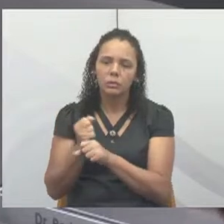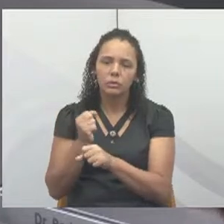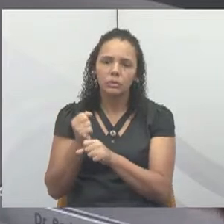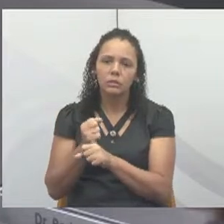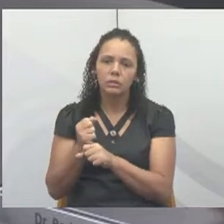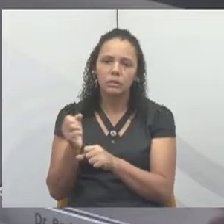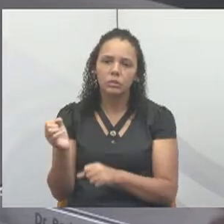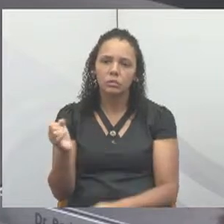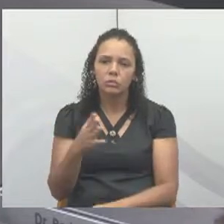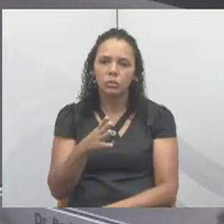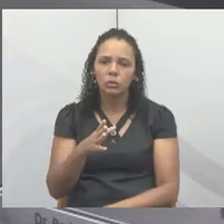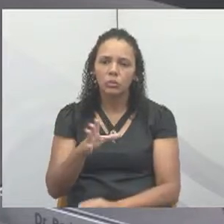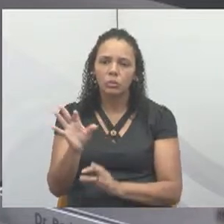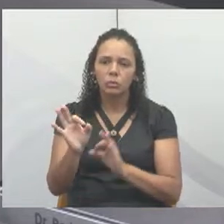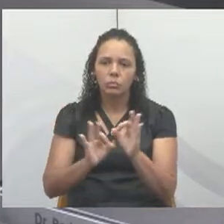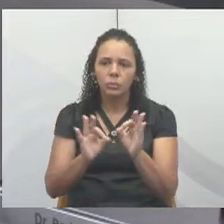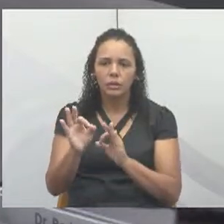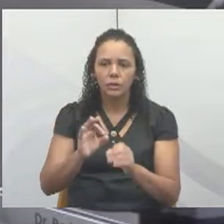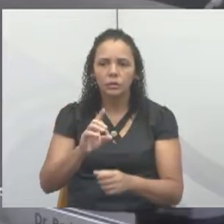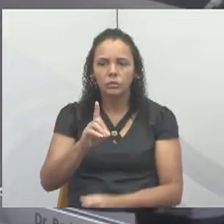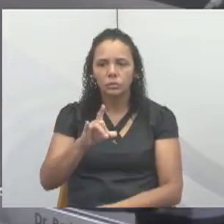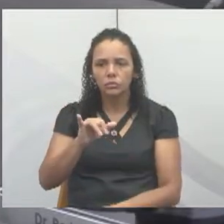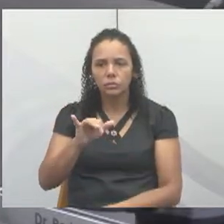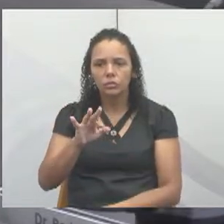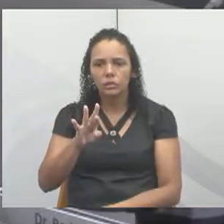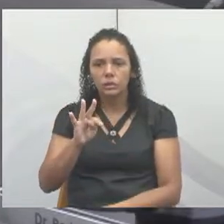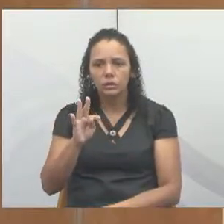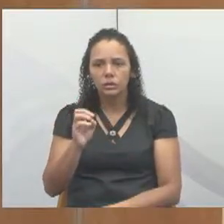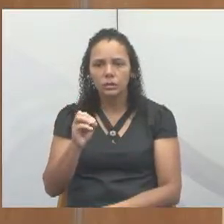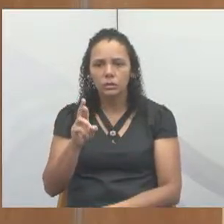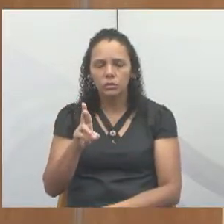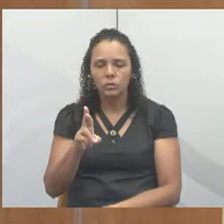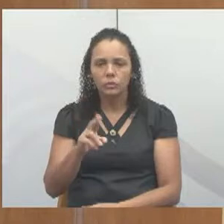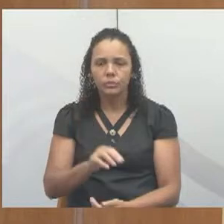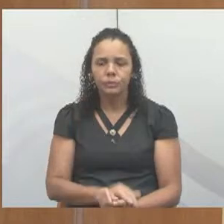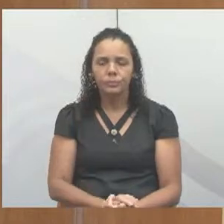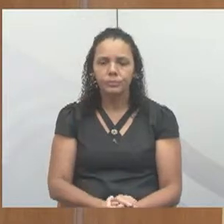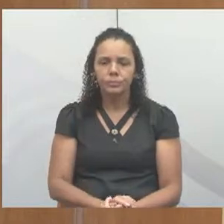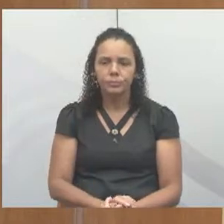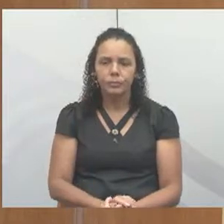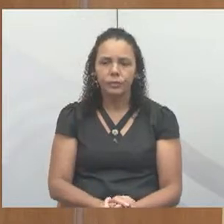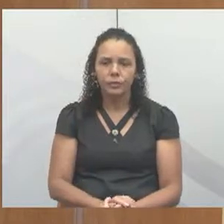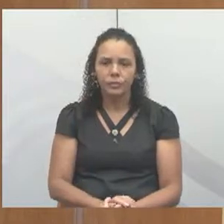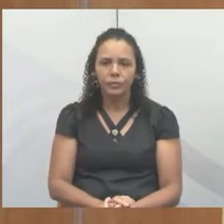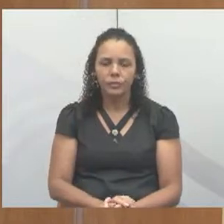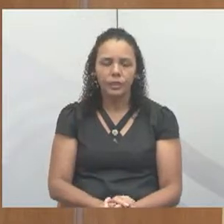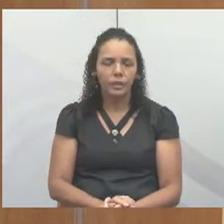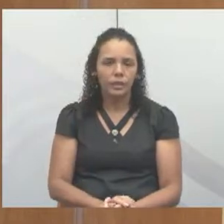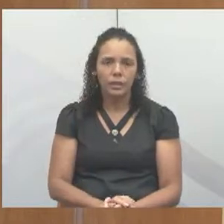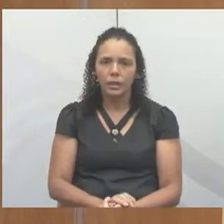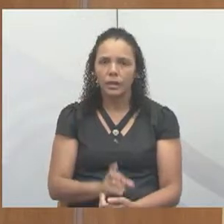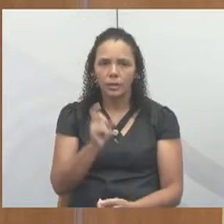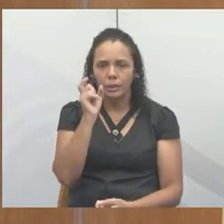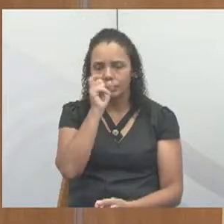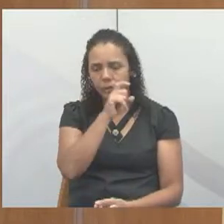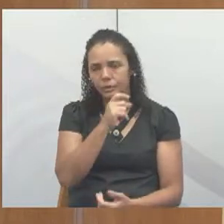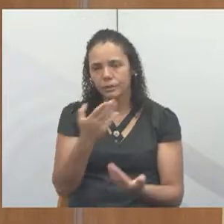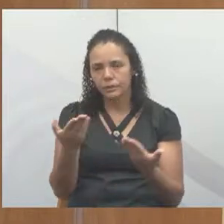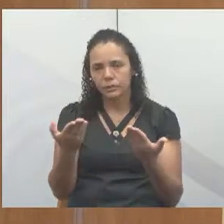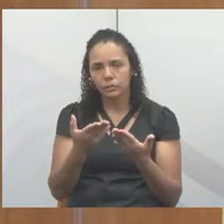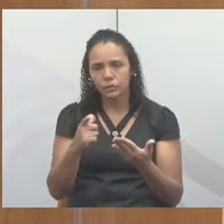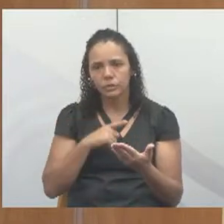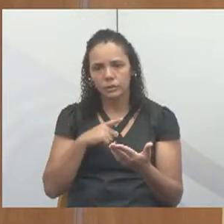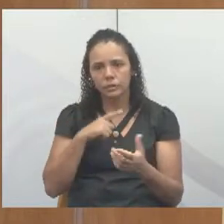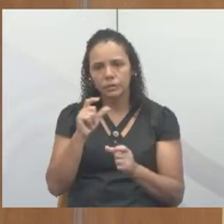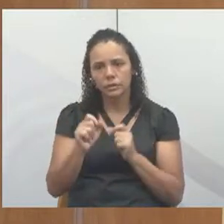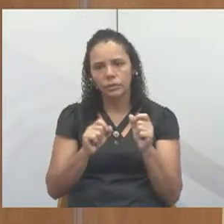plano diretor. Isso procede? Não, o que existe hoje em questionamento é se funcionários municipais, que também